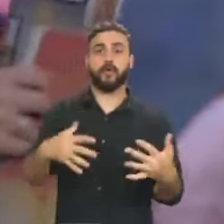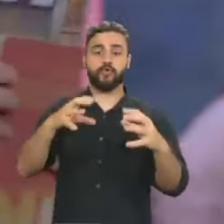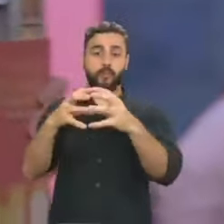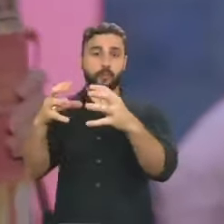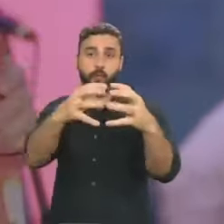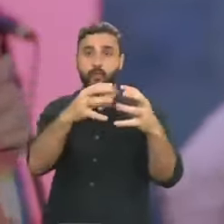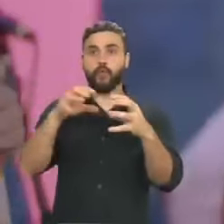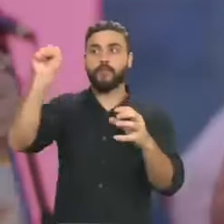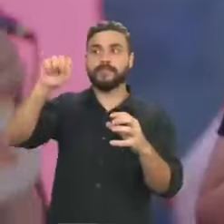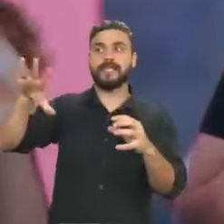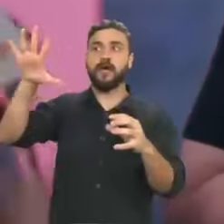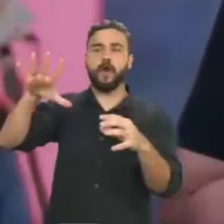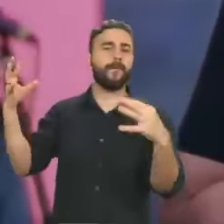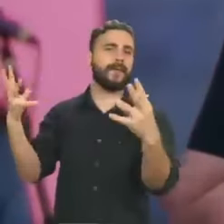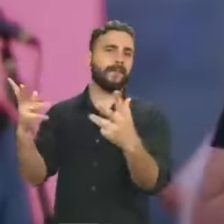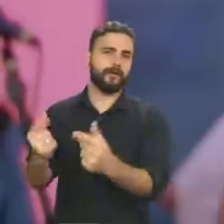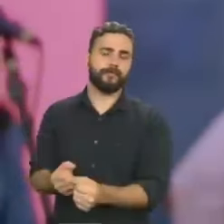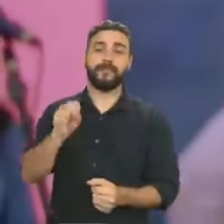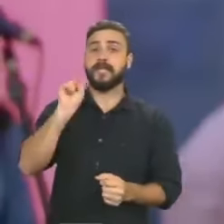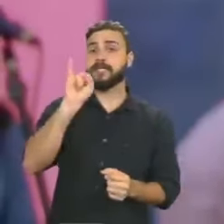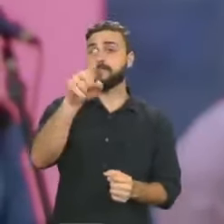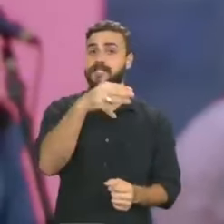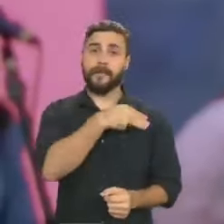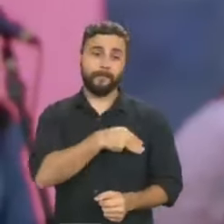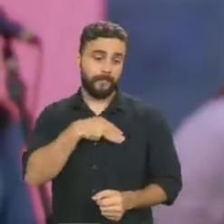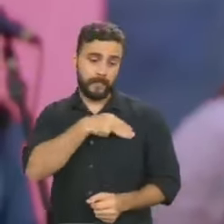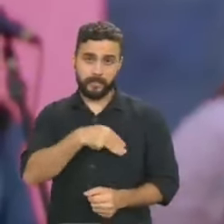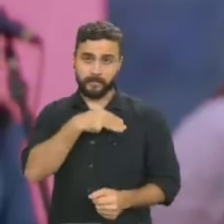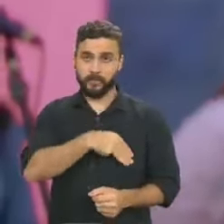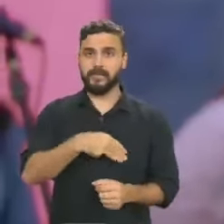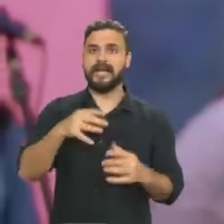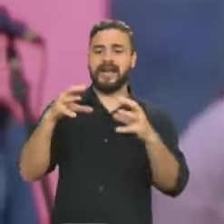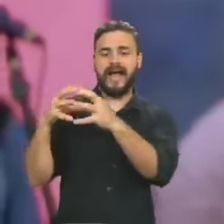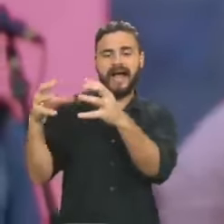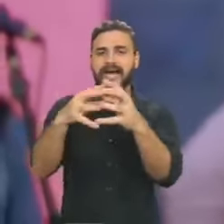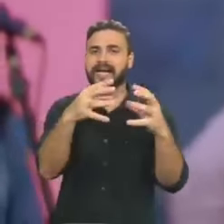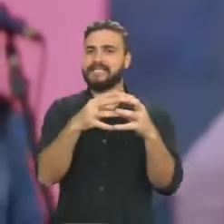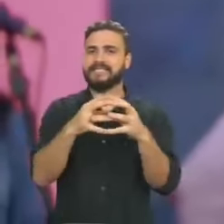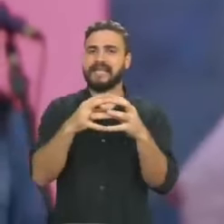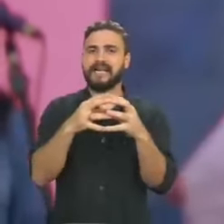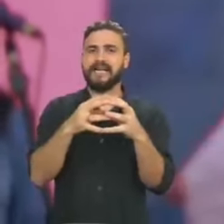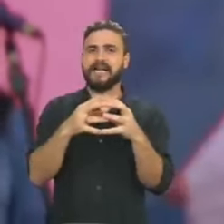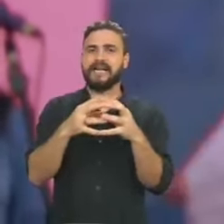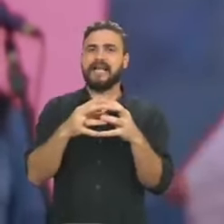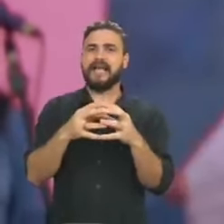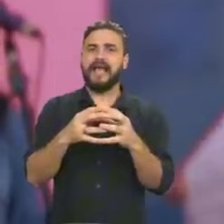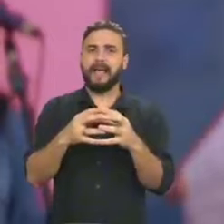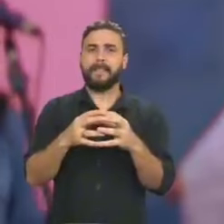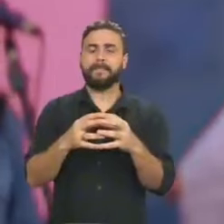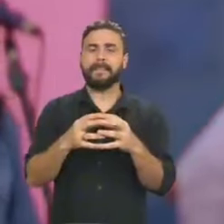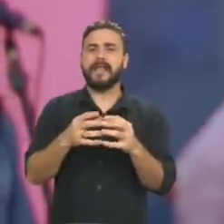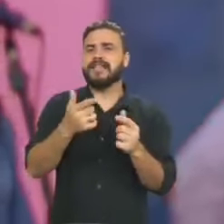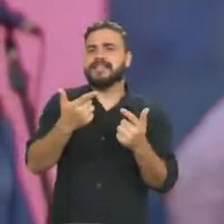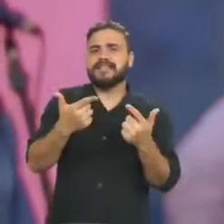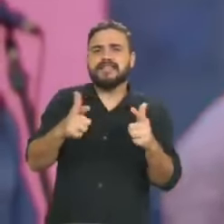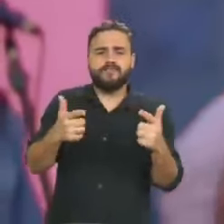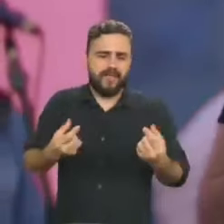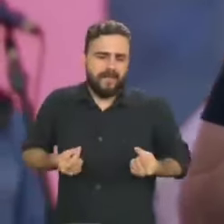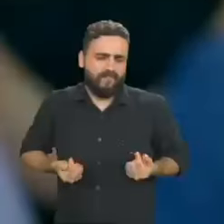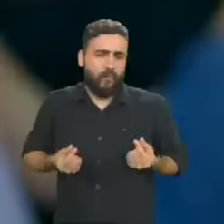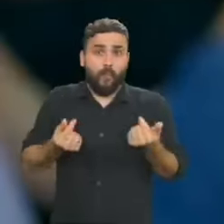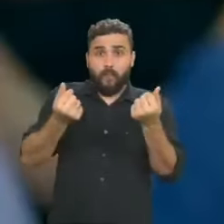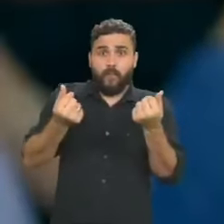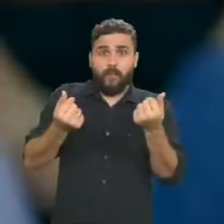algo incrível. E para você que é missionário, a célula, ela é leve, barata e rápida. Ela é uma